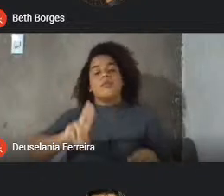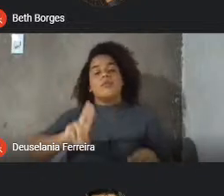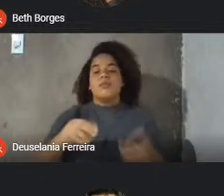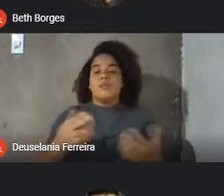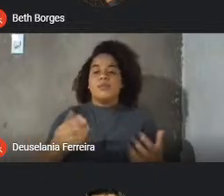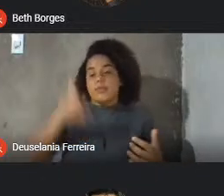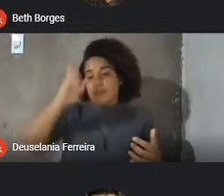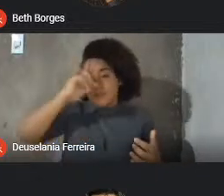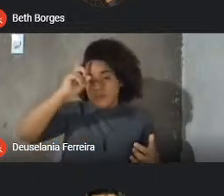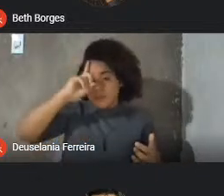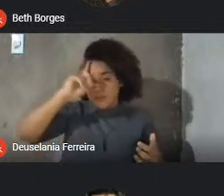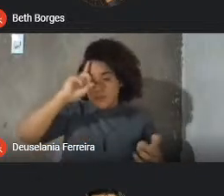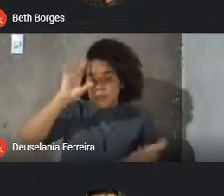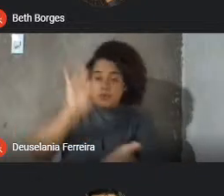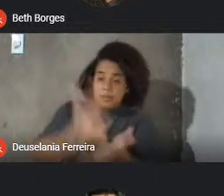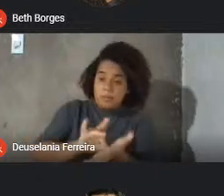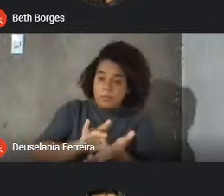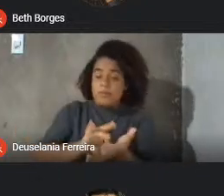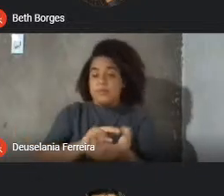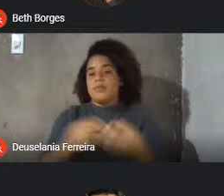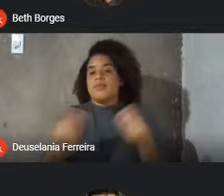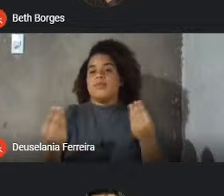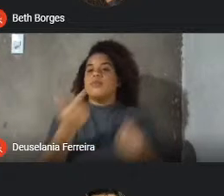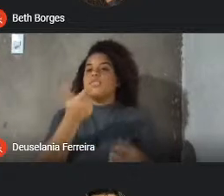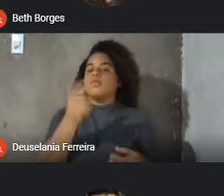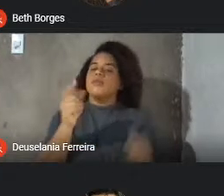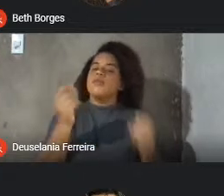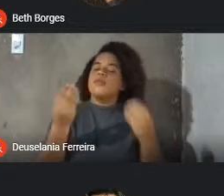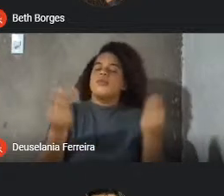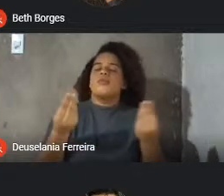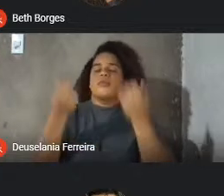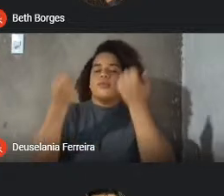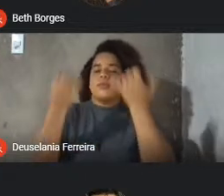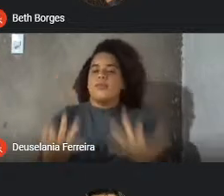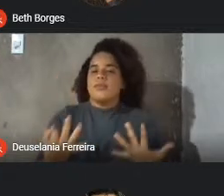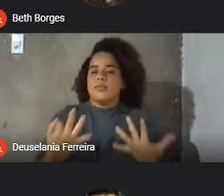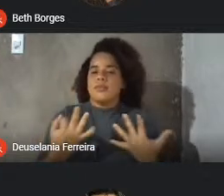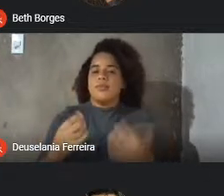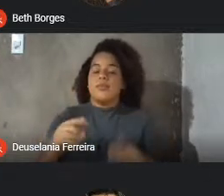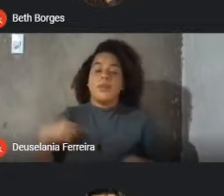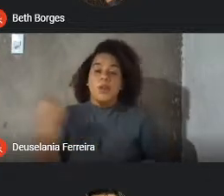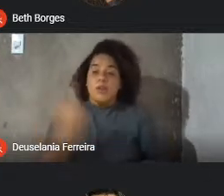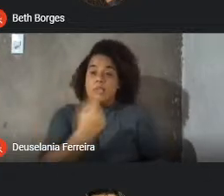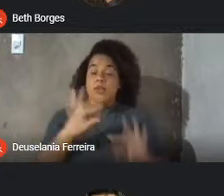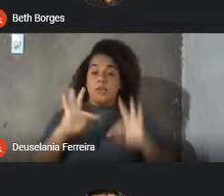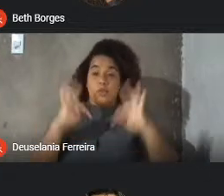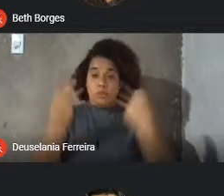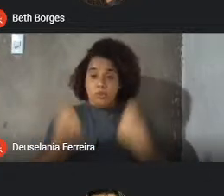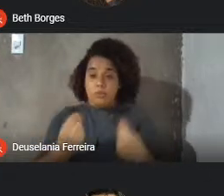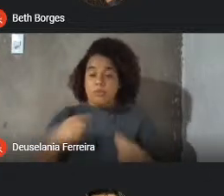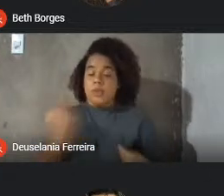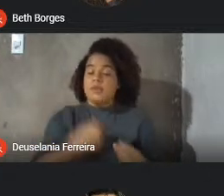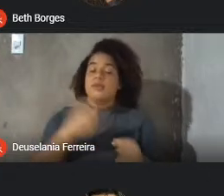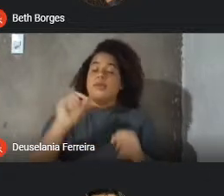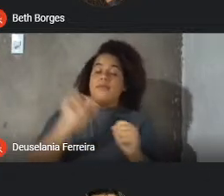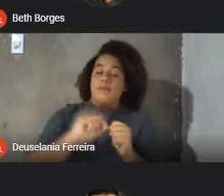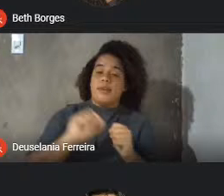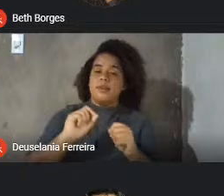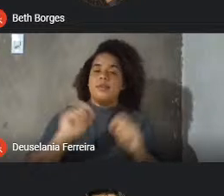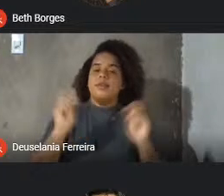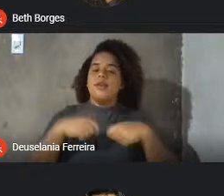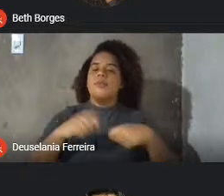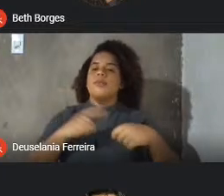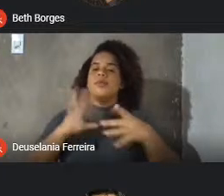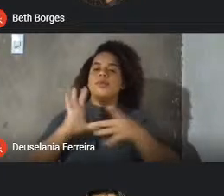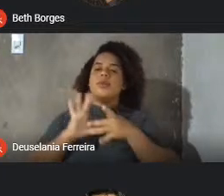essa realidade. Em outras palavras, tudo que nós realizamos, muitas vezes, está vinculado